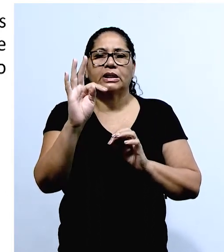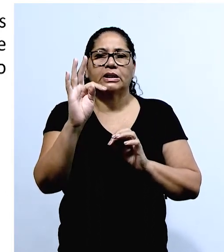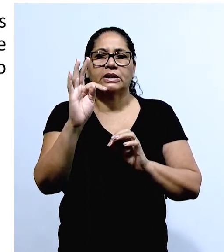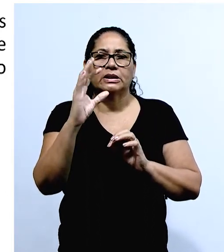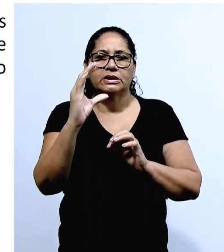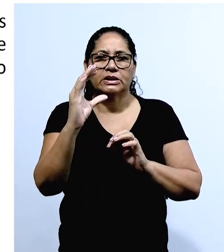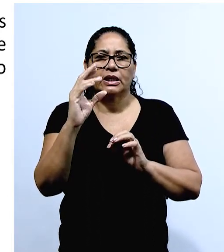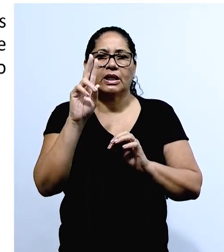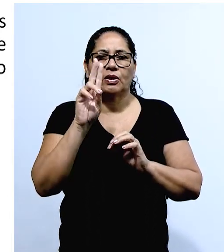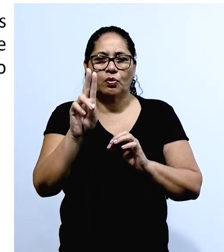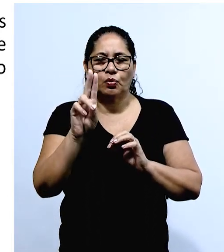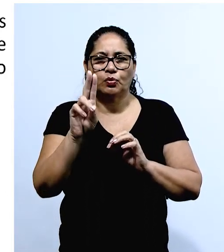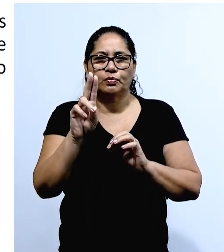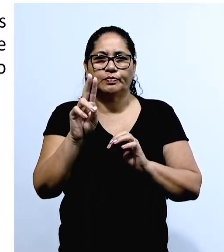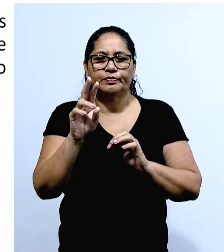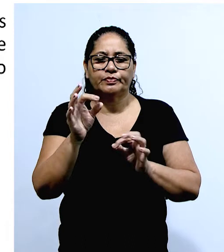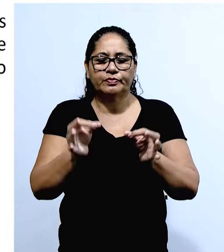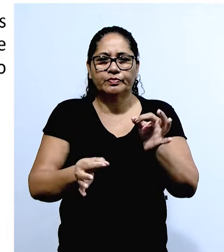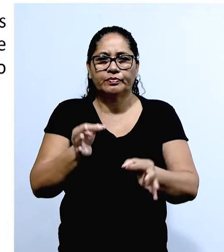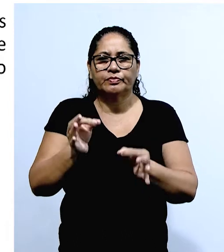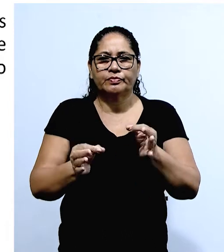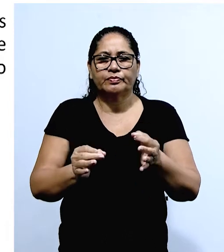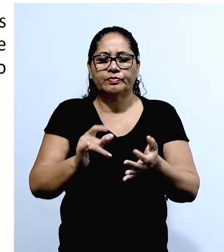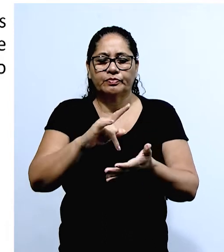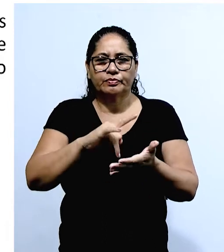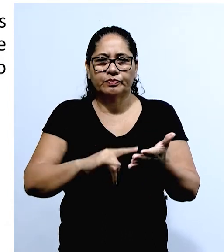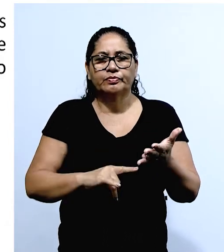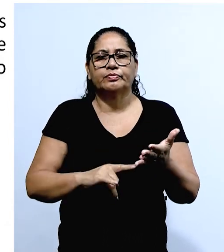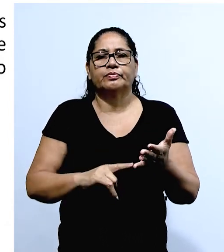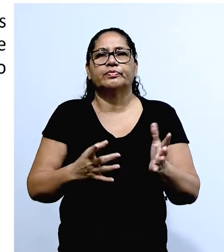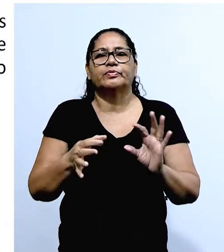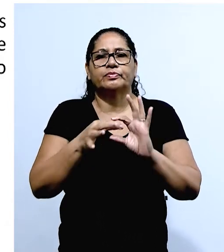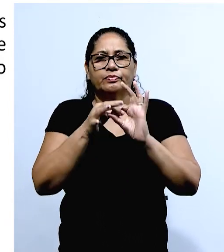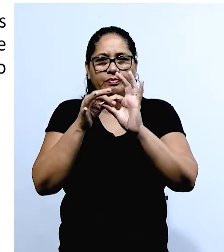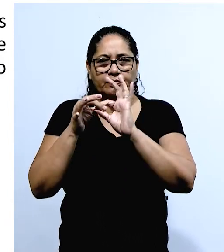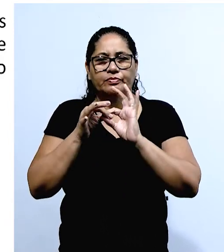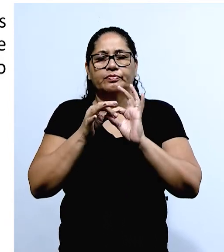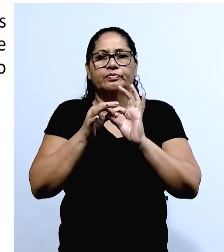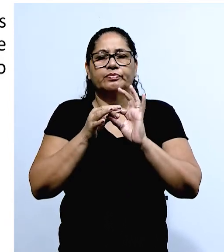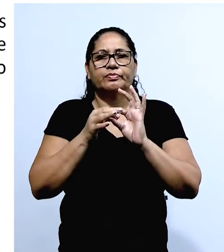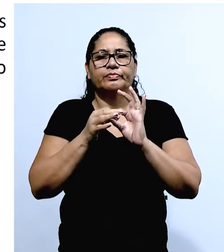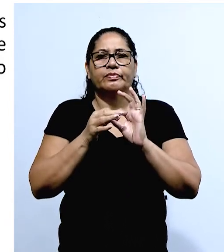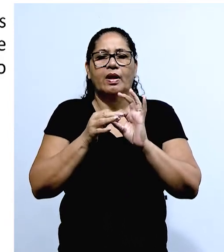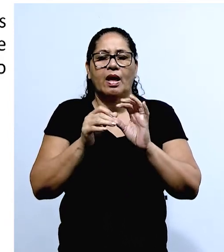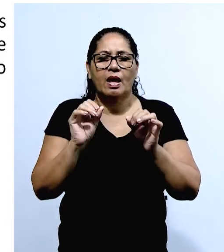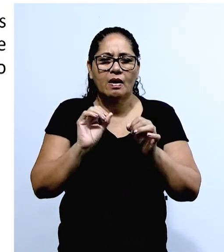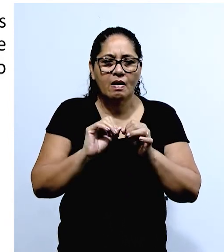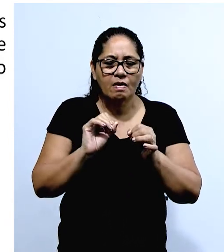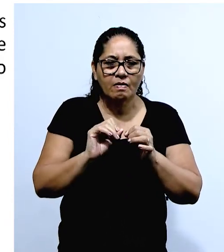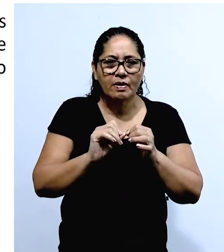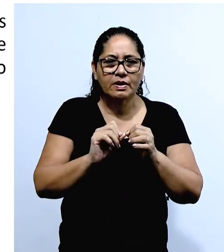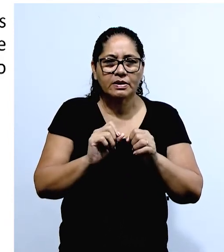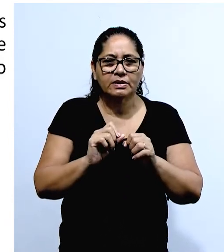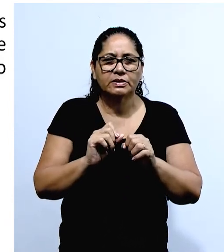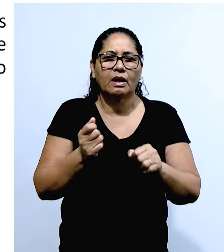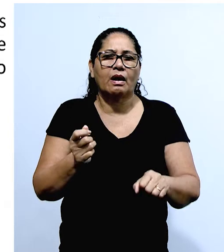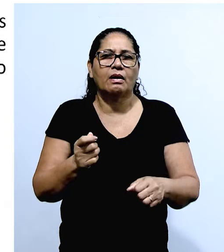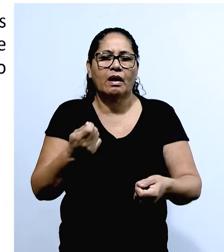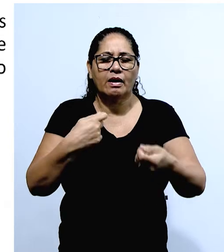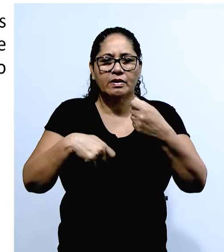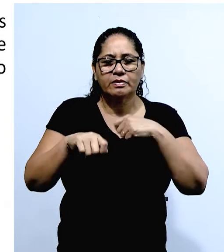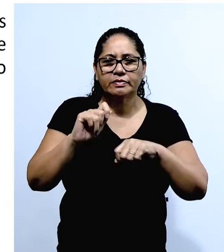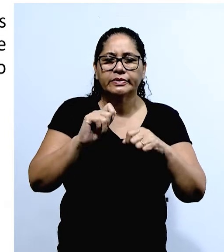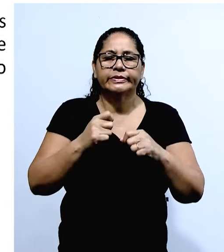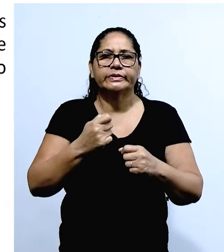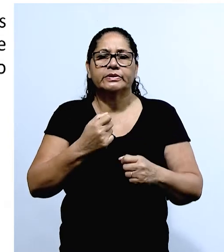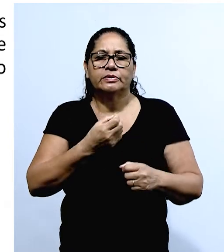Contas da União, que tem como missão a seguinte frase, que é aprimorar a administração pública